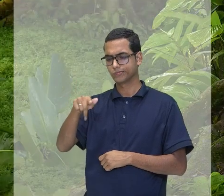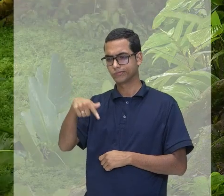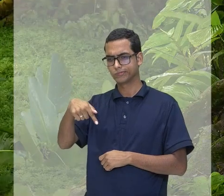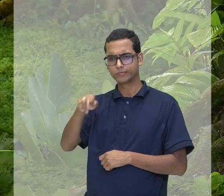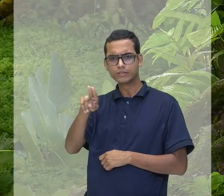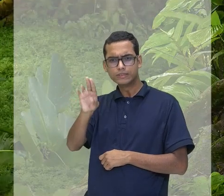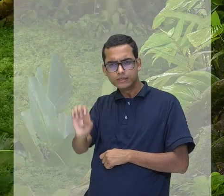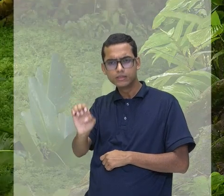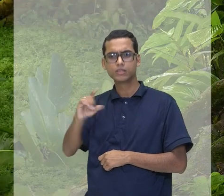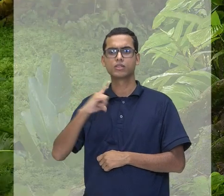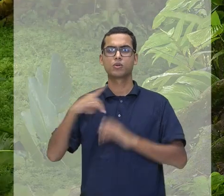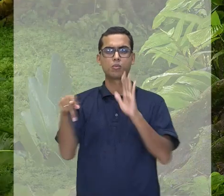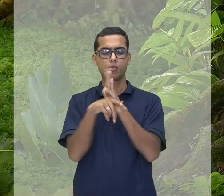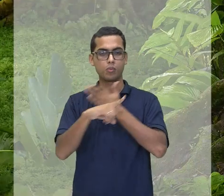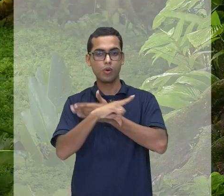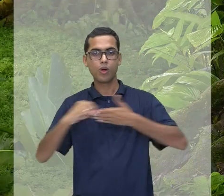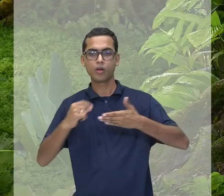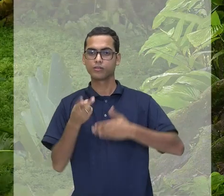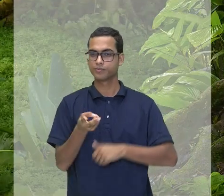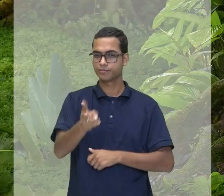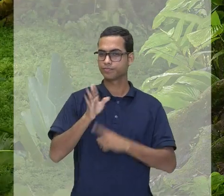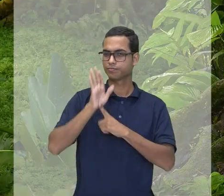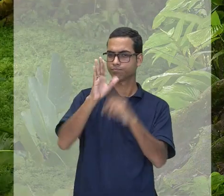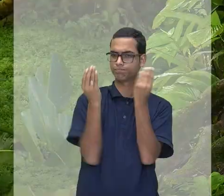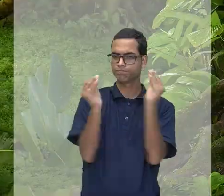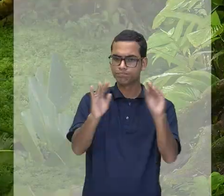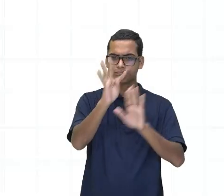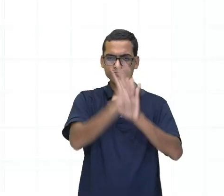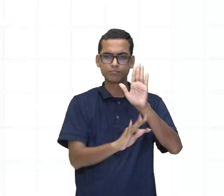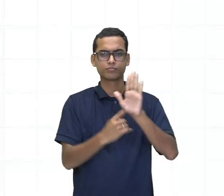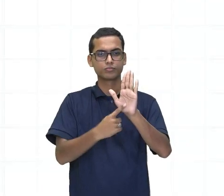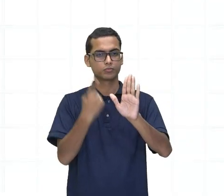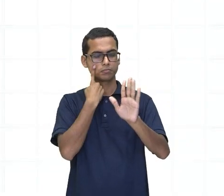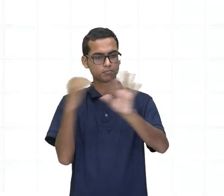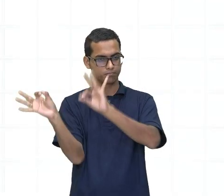bastante presente, tá? Então, acompanhem comigo.